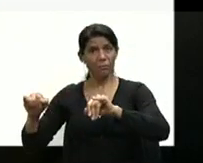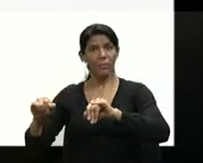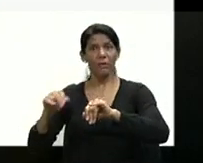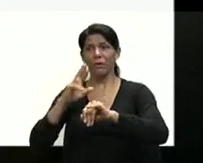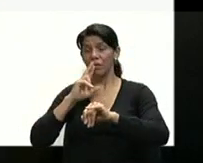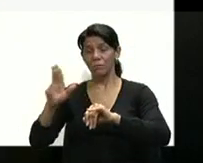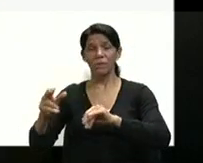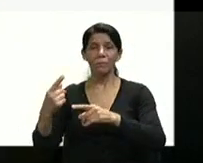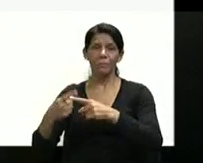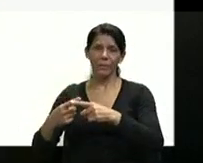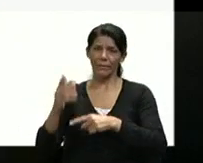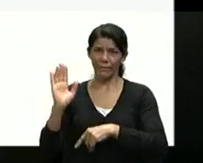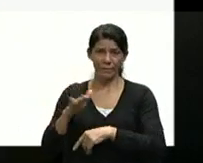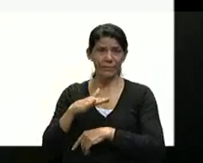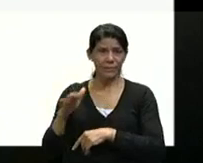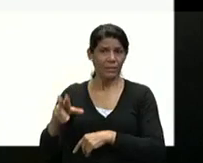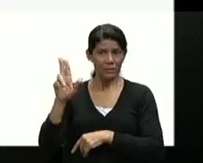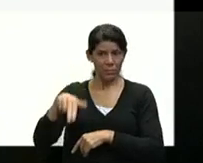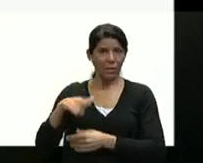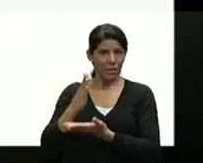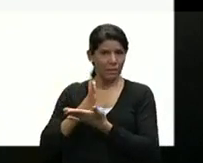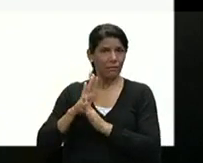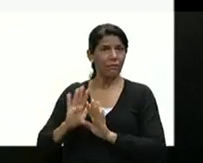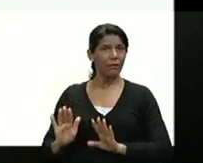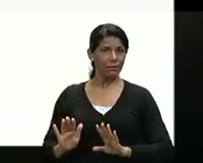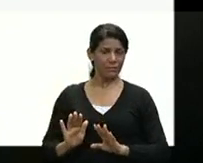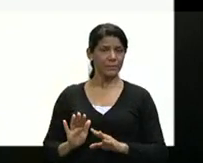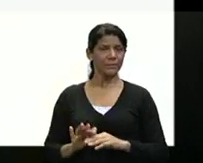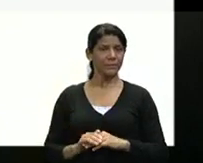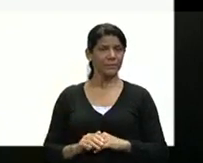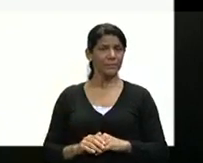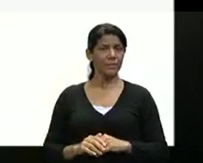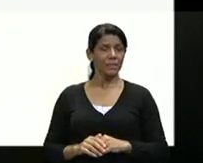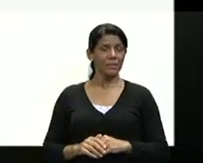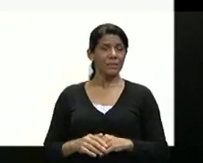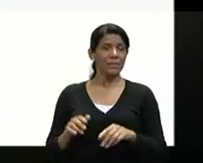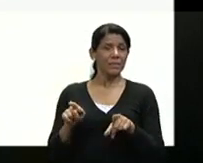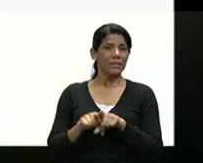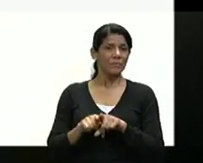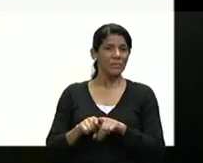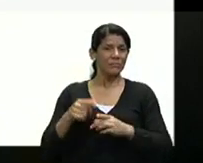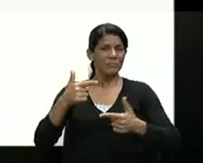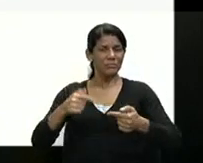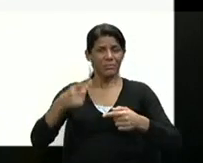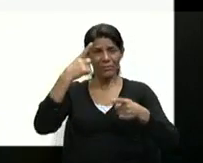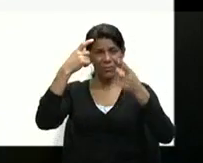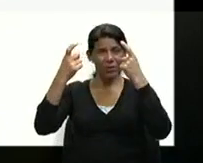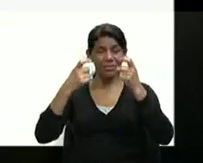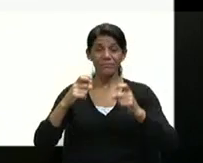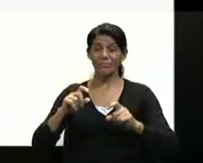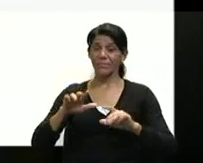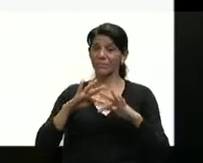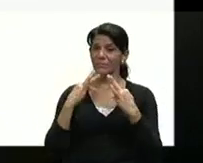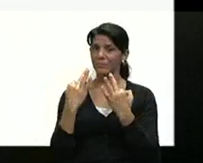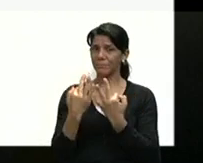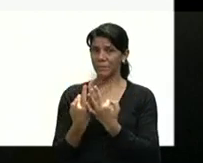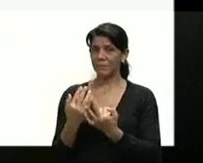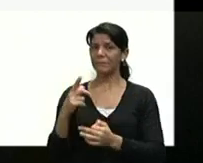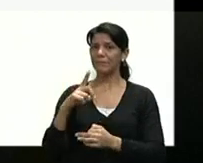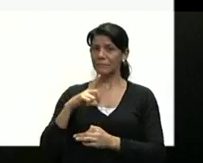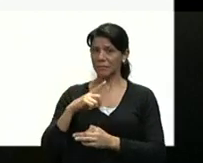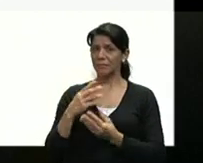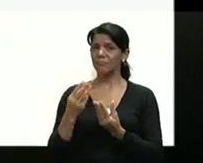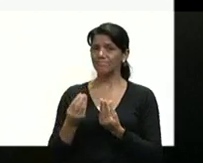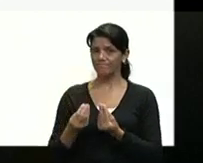que essa prática seja cada vez mais combatida. Violência intrafamiliar, né, que a gente observa muitos